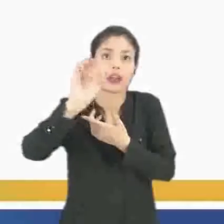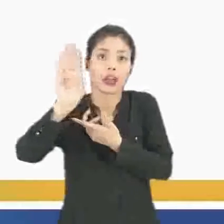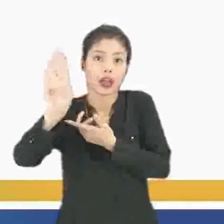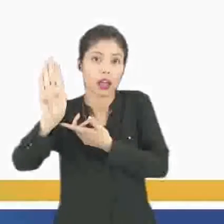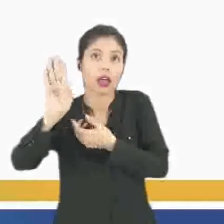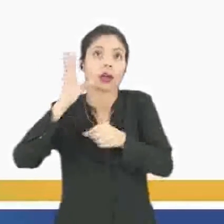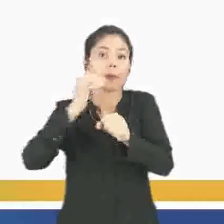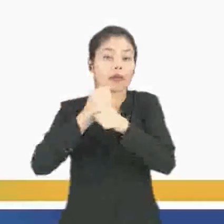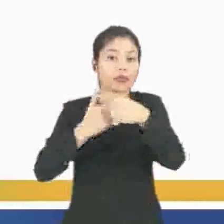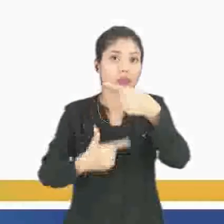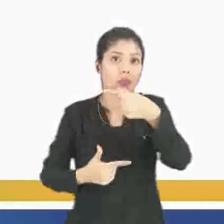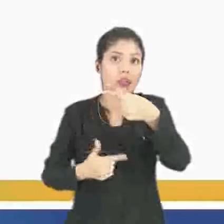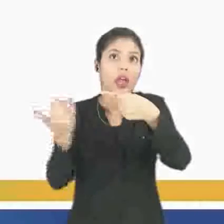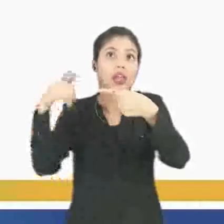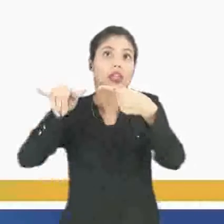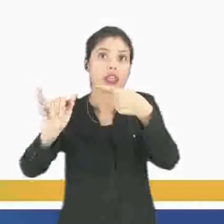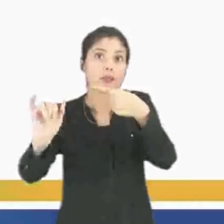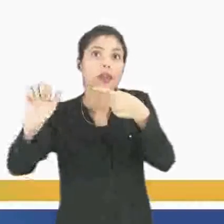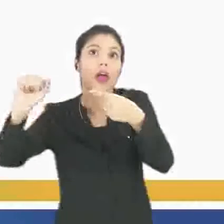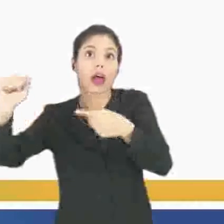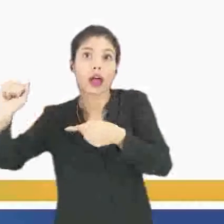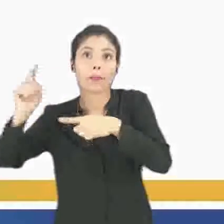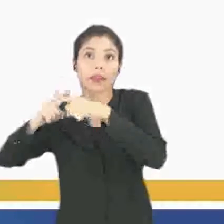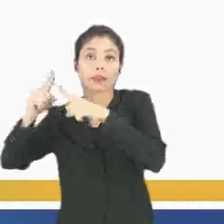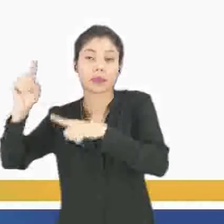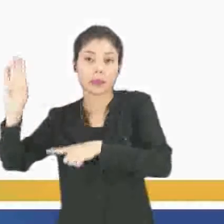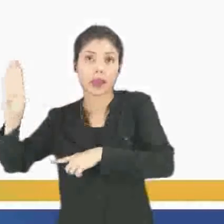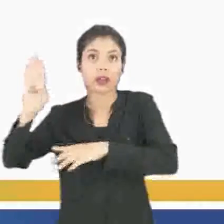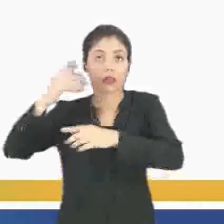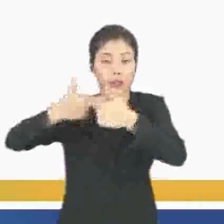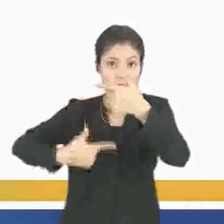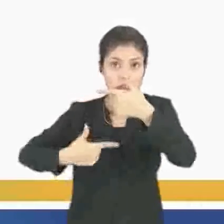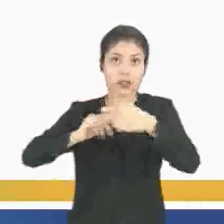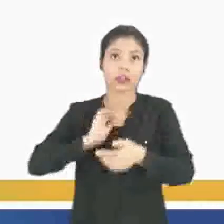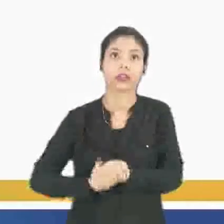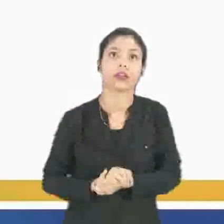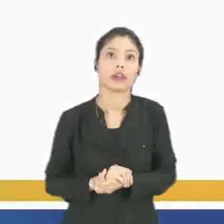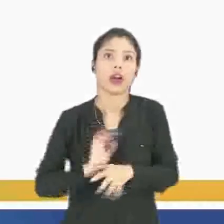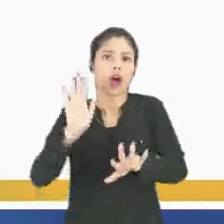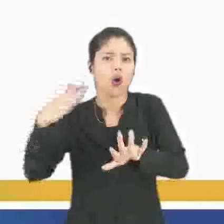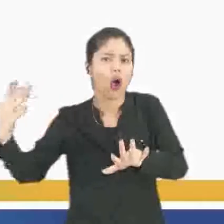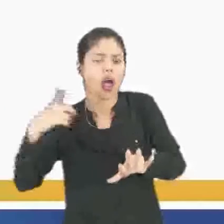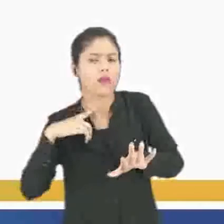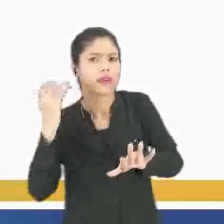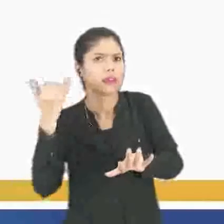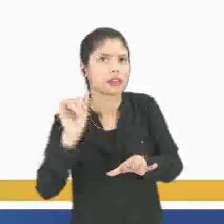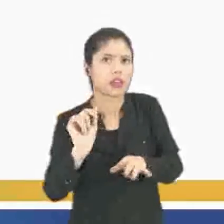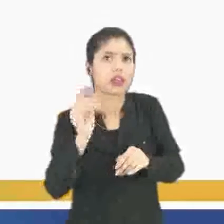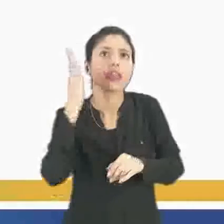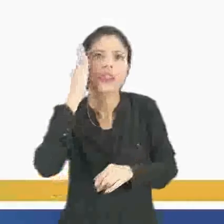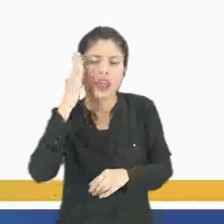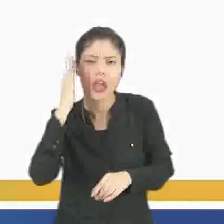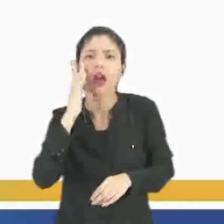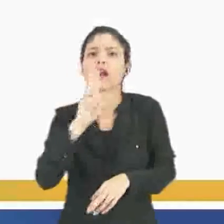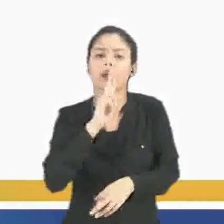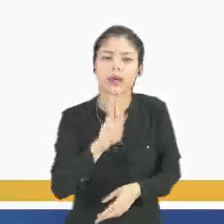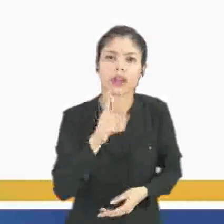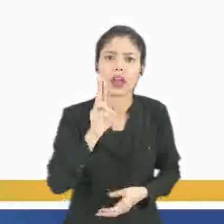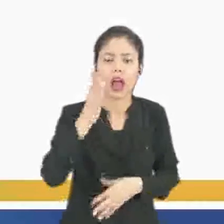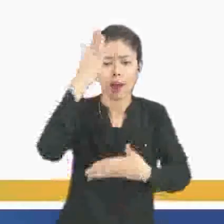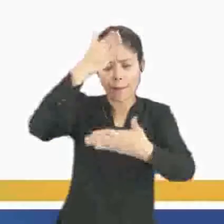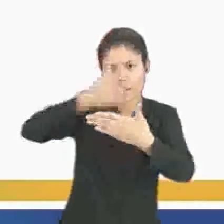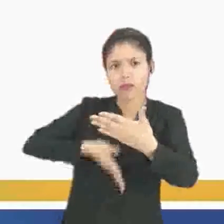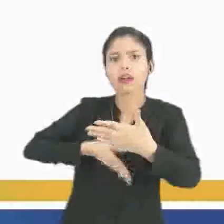XB sobre 2. Quem é o YM? YA mais YB sobre 2. Quando você entende, eu estou querendo calcular a metade